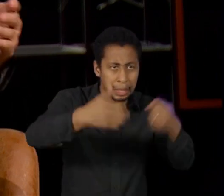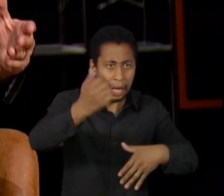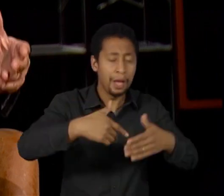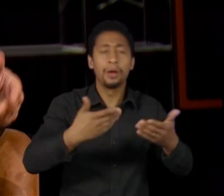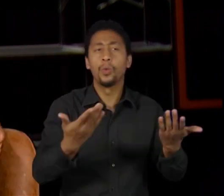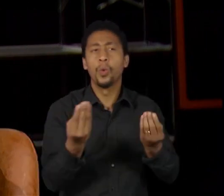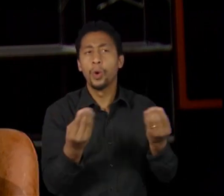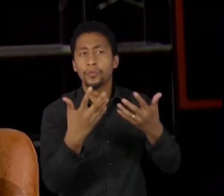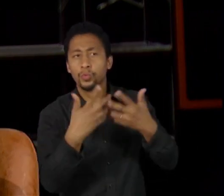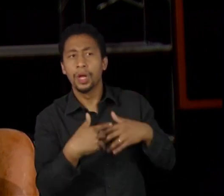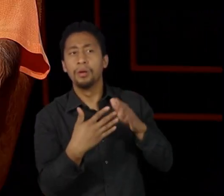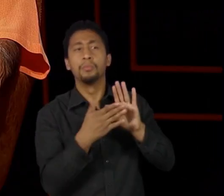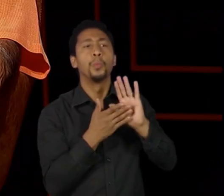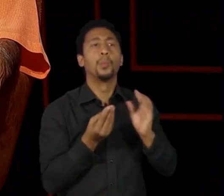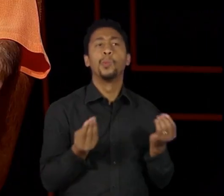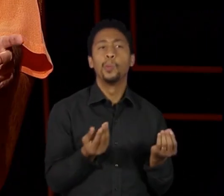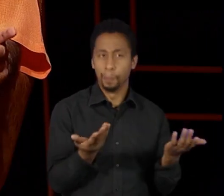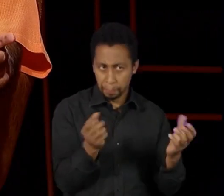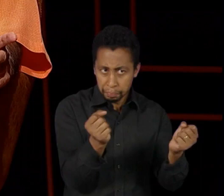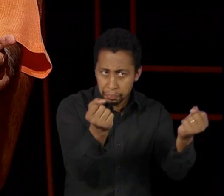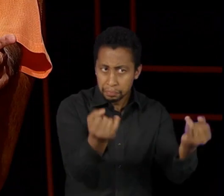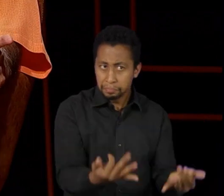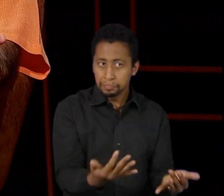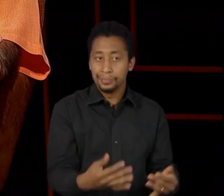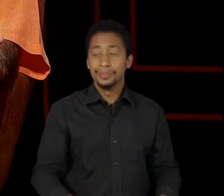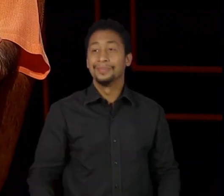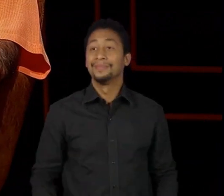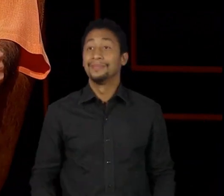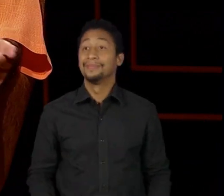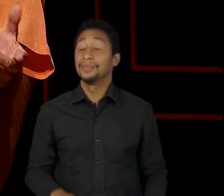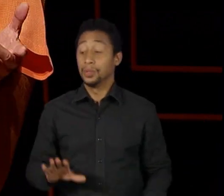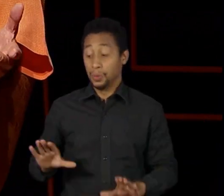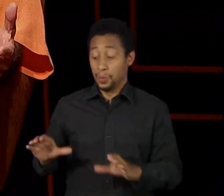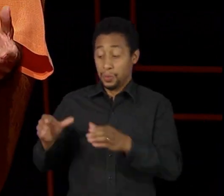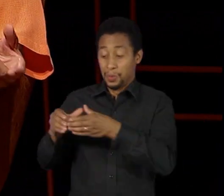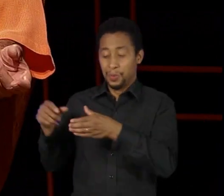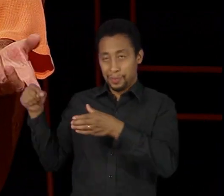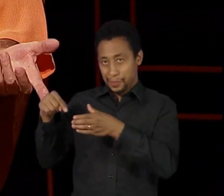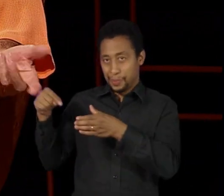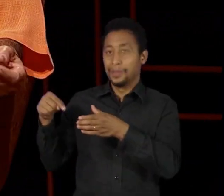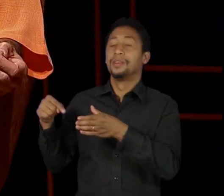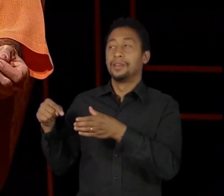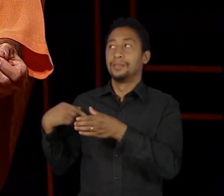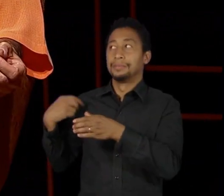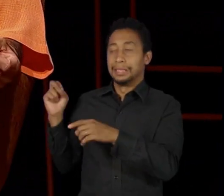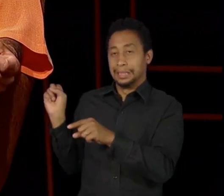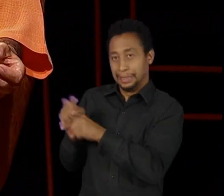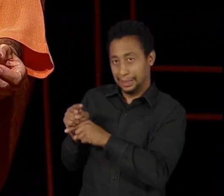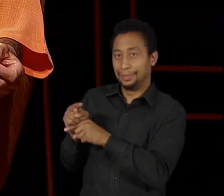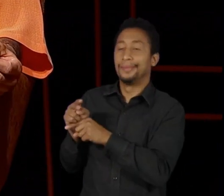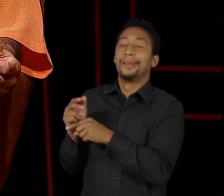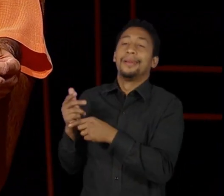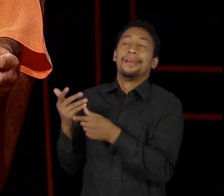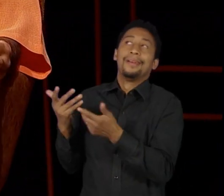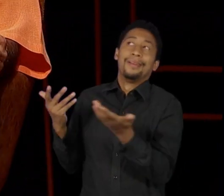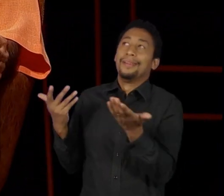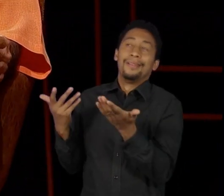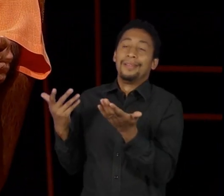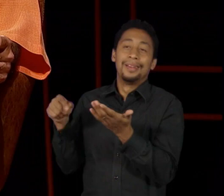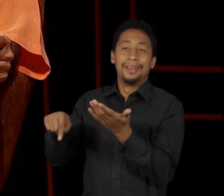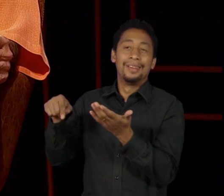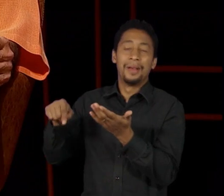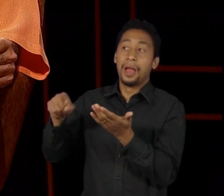proposta, como é que funcionava. A Companhia Estável de Repertório, como o nome já está dizendo, a Companhia de Repertório, foi